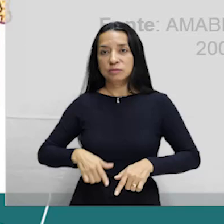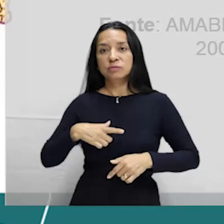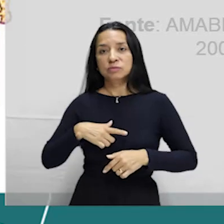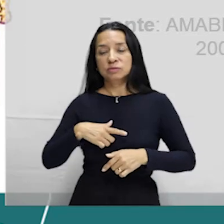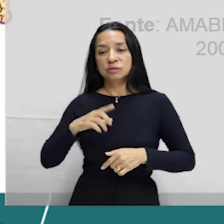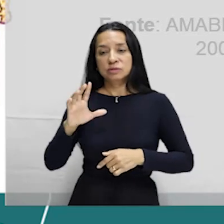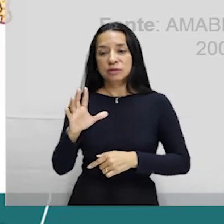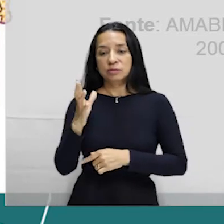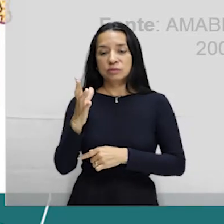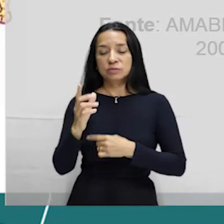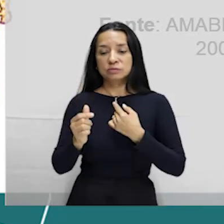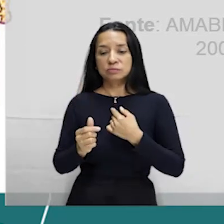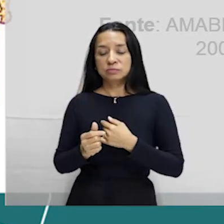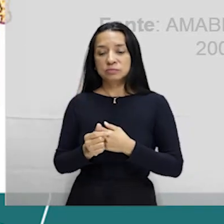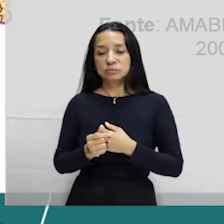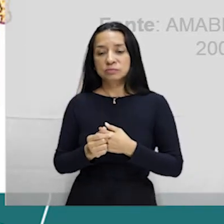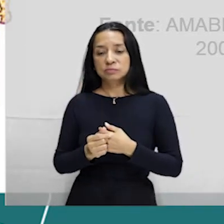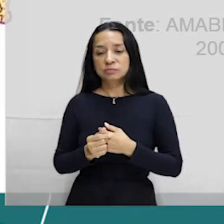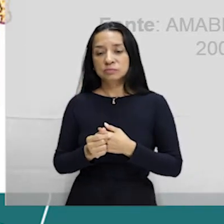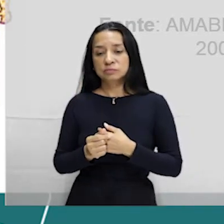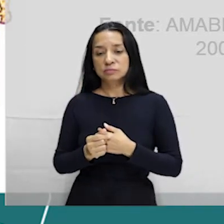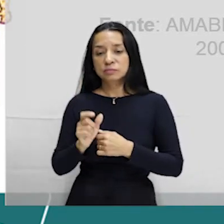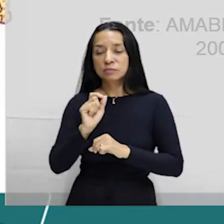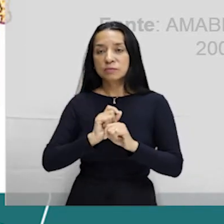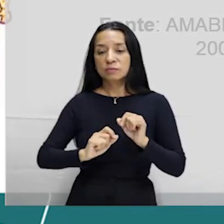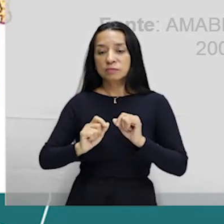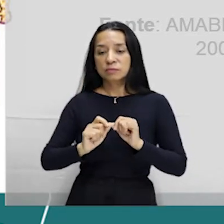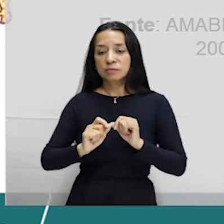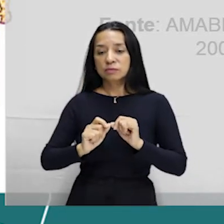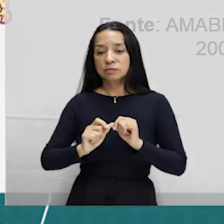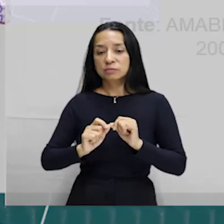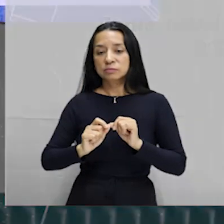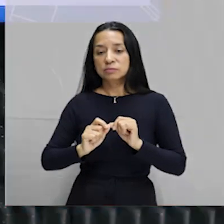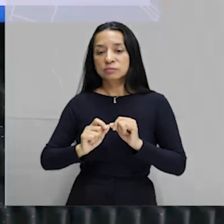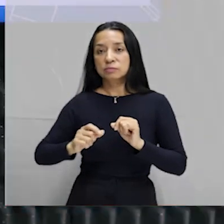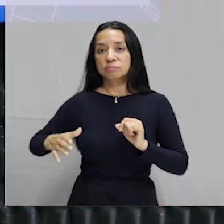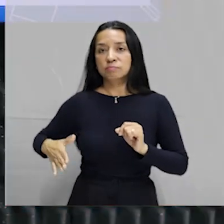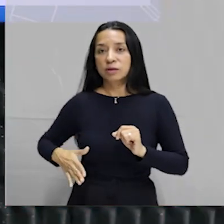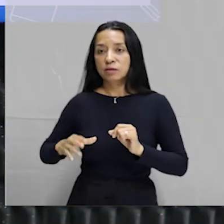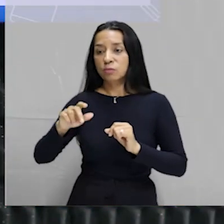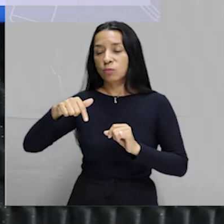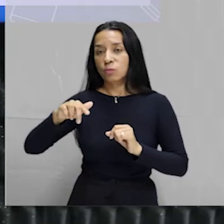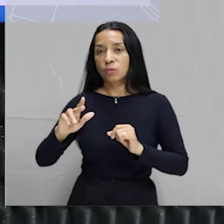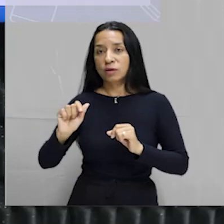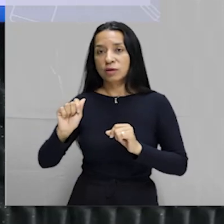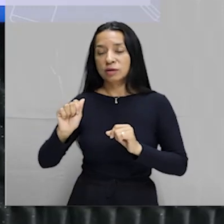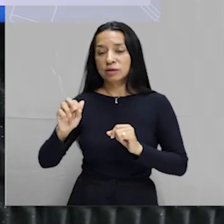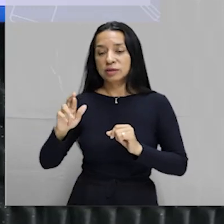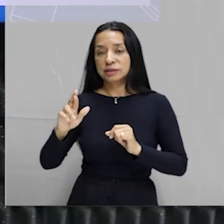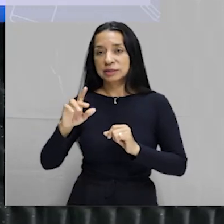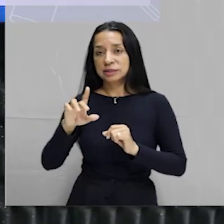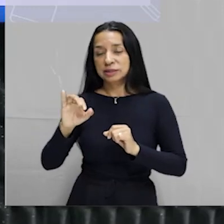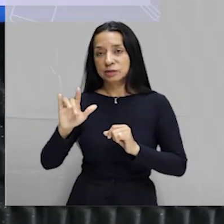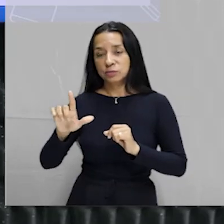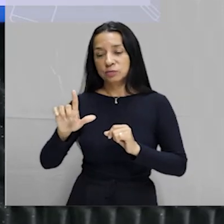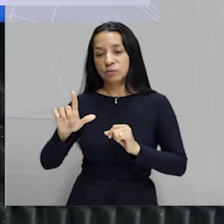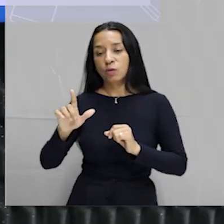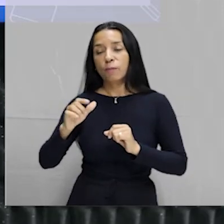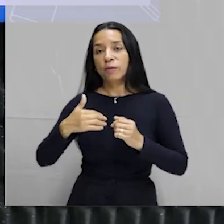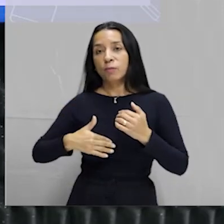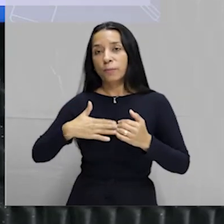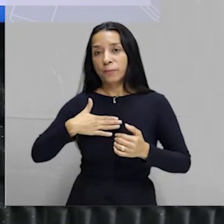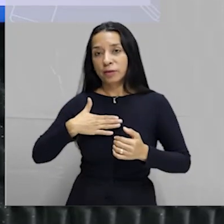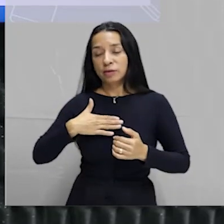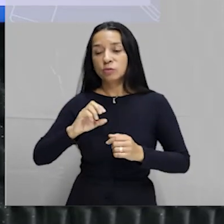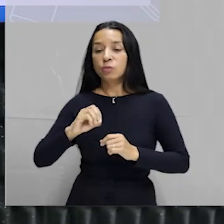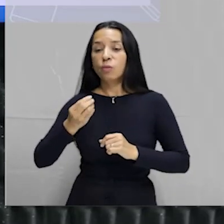né, relatados de gêmeos que são ligados pelo quadril, pelo peito ou pela barriga,